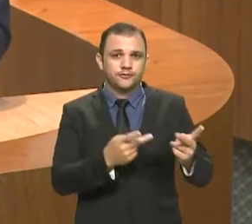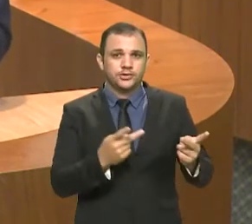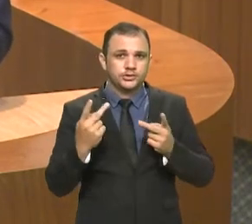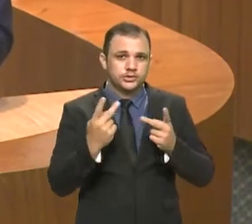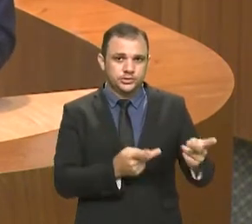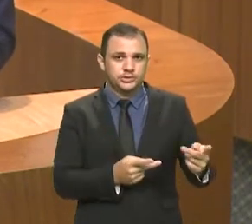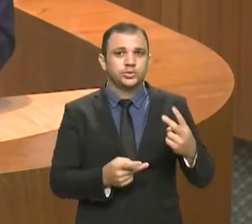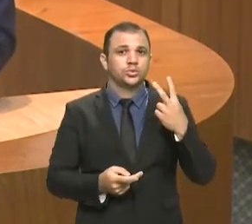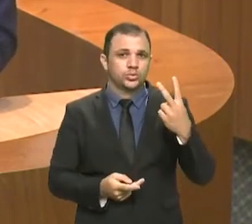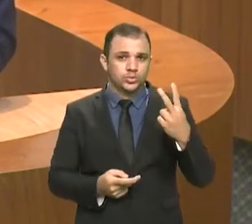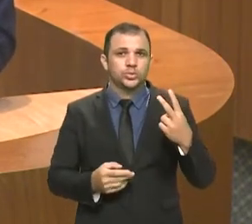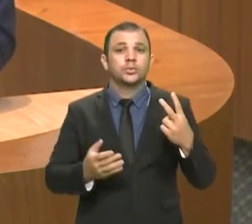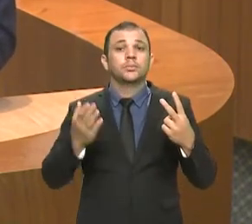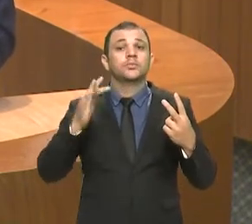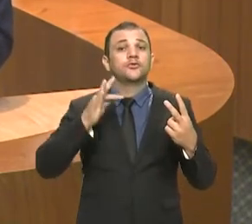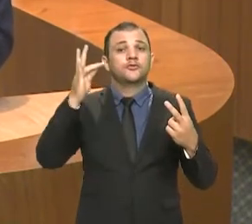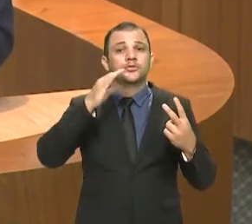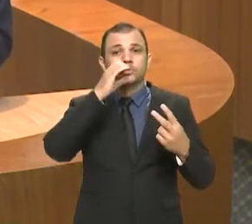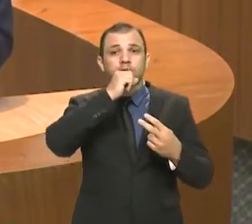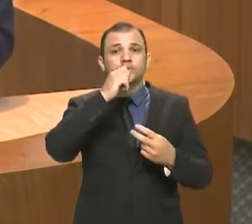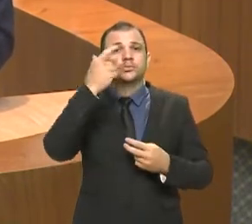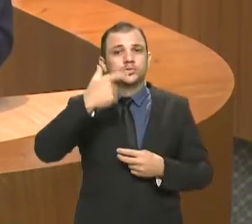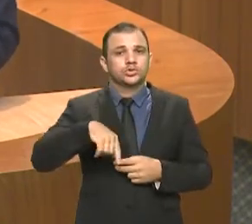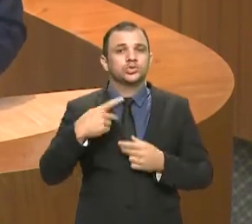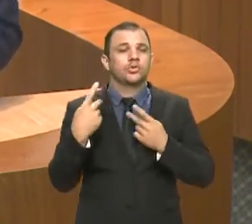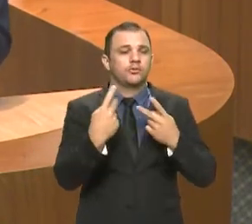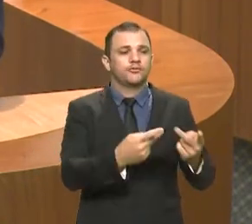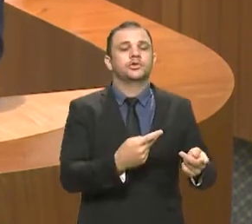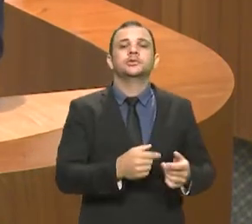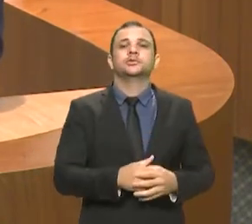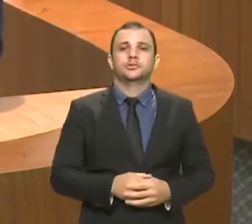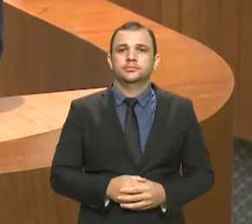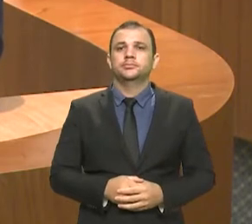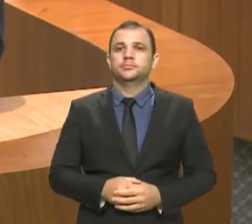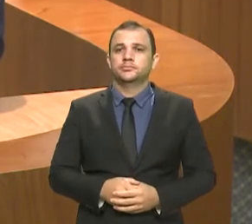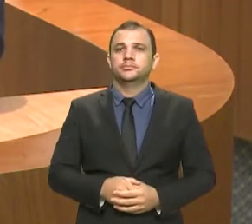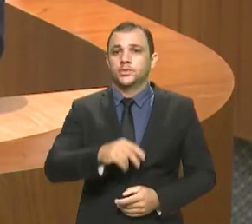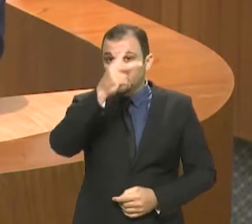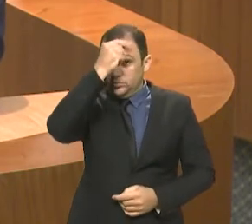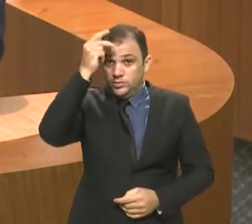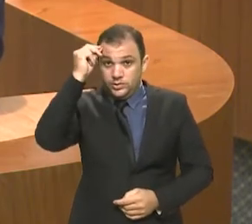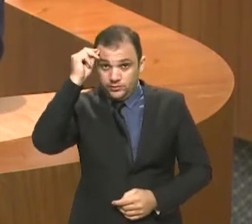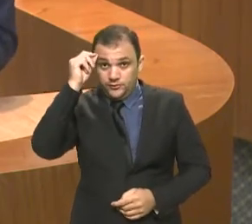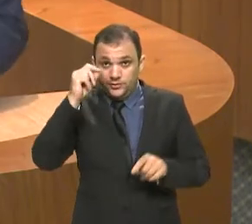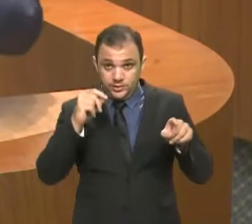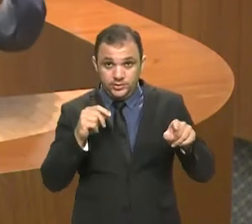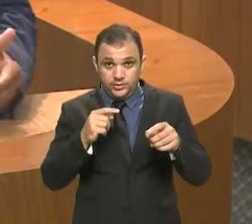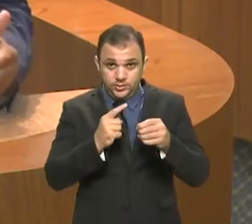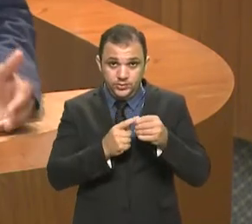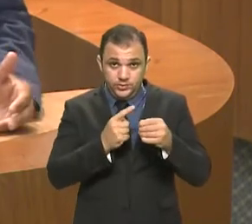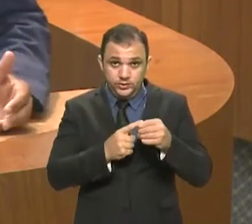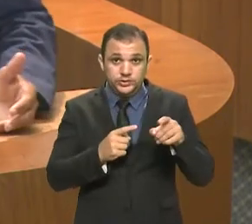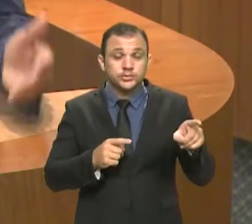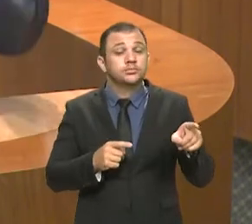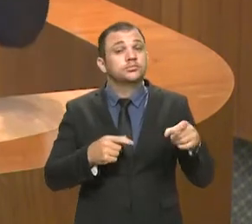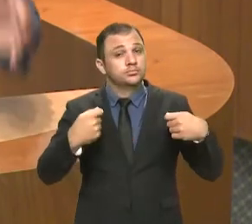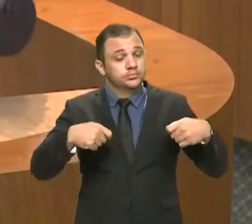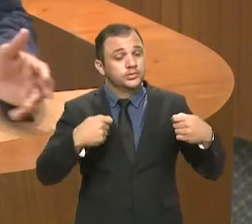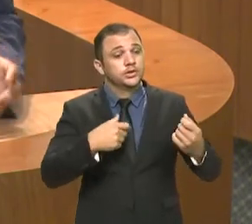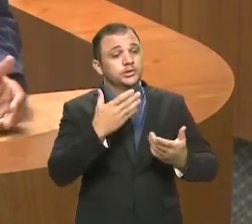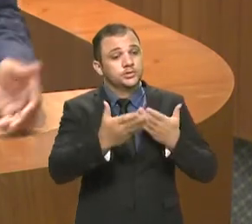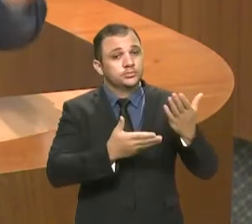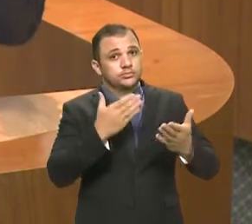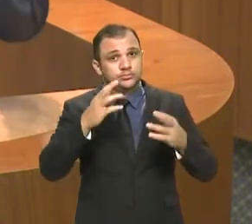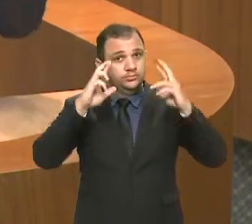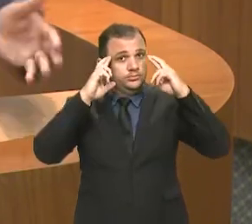e no próximo sábado estarei novamente na cidade de Lagoa do Mato. Então, prefeito da cidade de Lagoa do Mato, trate de respeitar